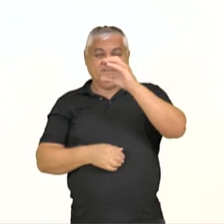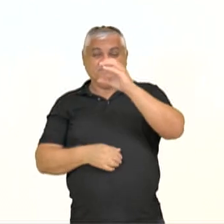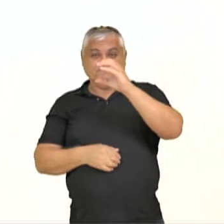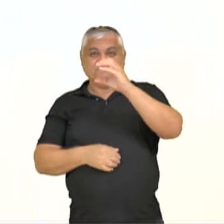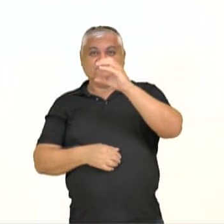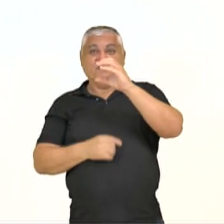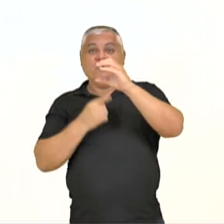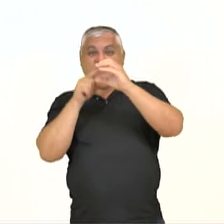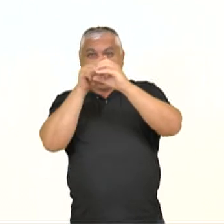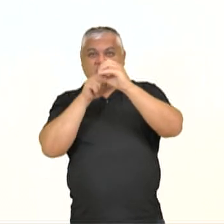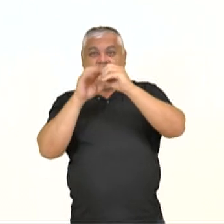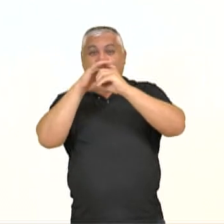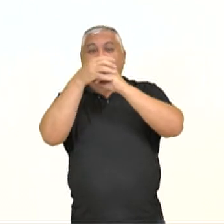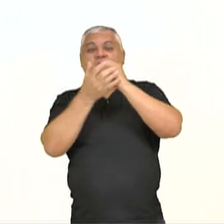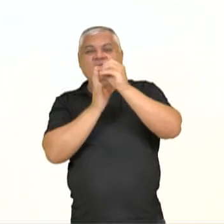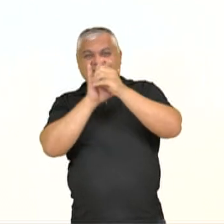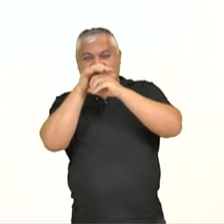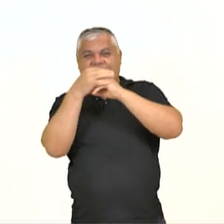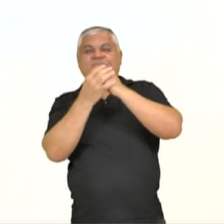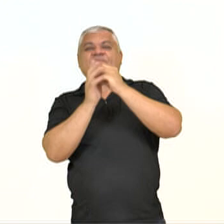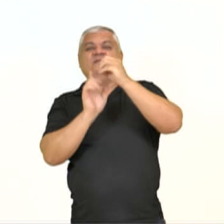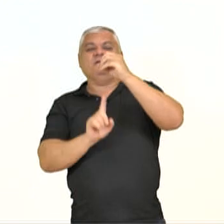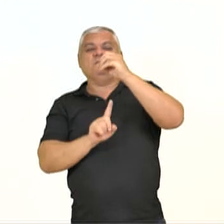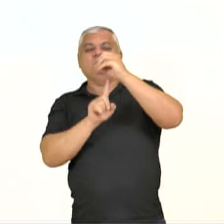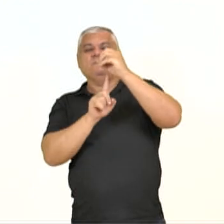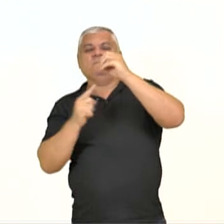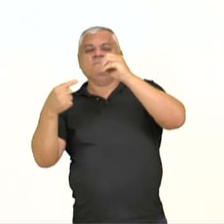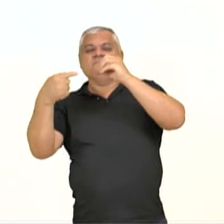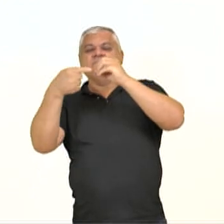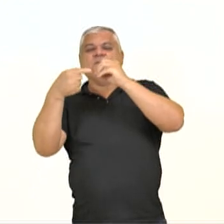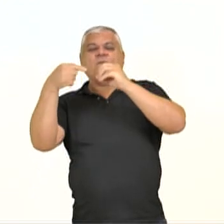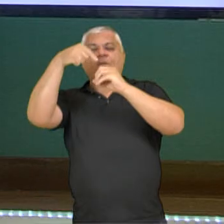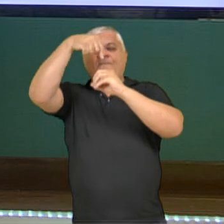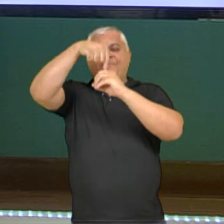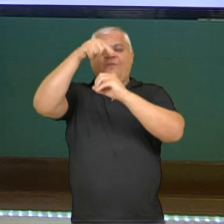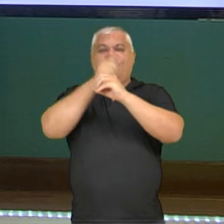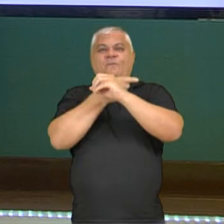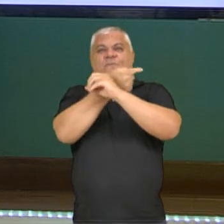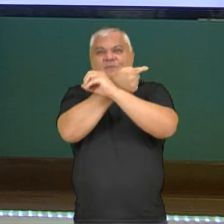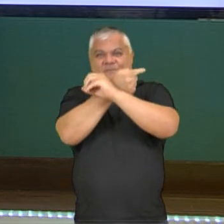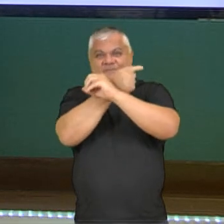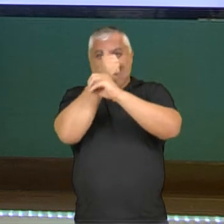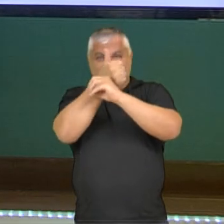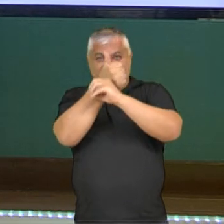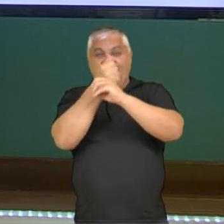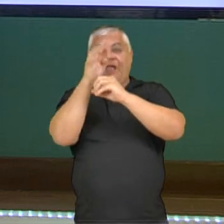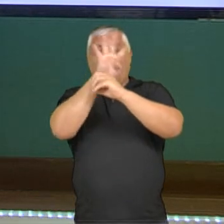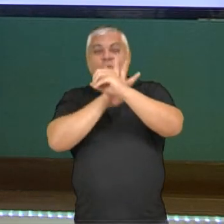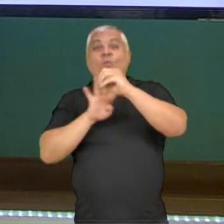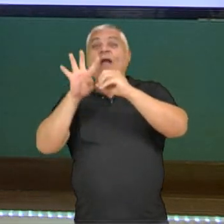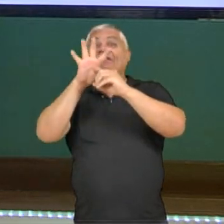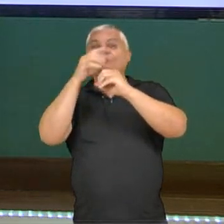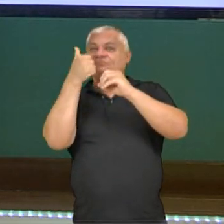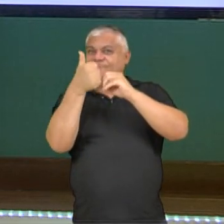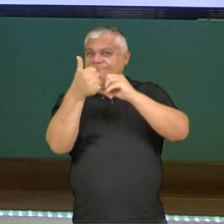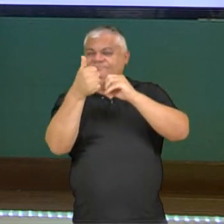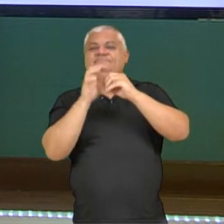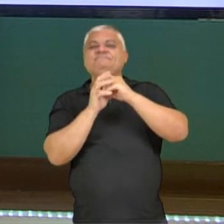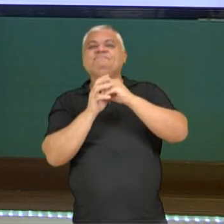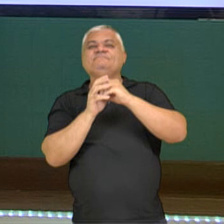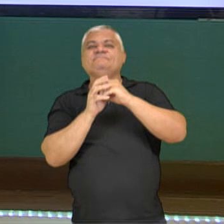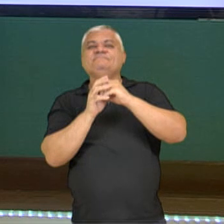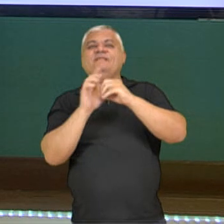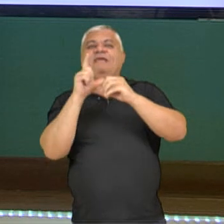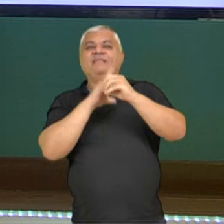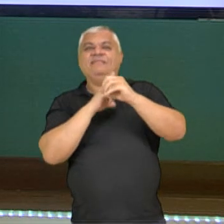bolinha, um átomo de carbono com 4 palitinhos espetados, representando as suas 4 ligações simples. Você